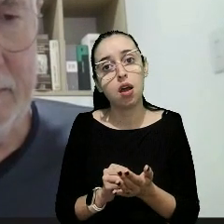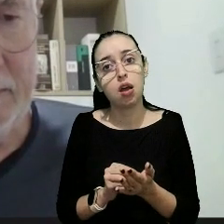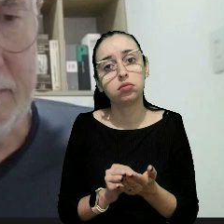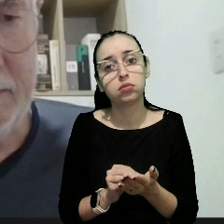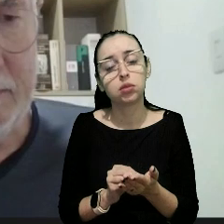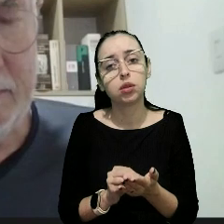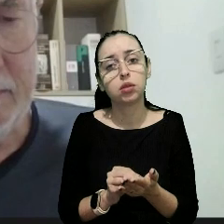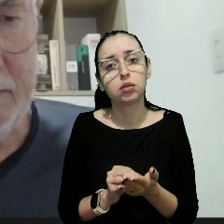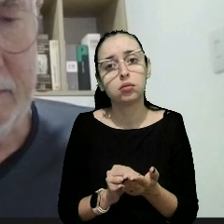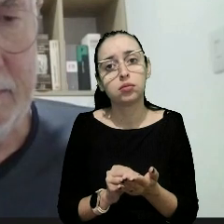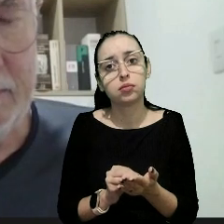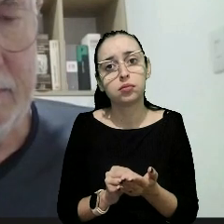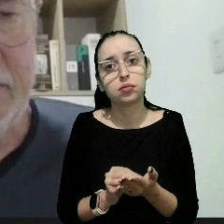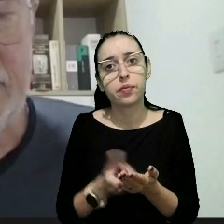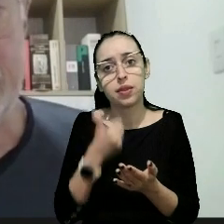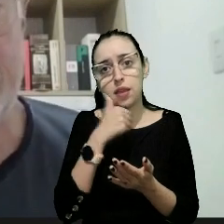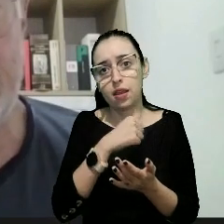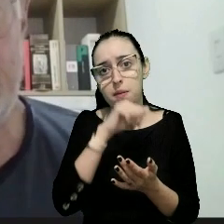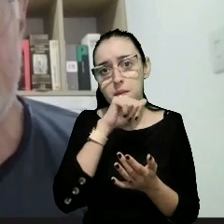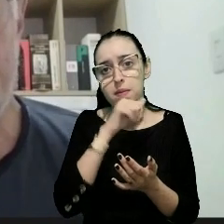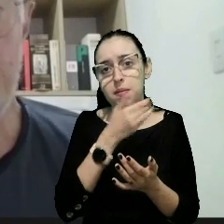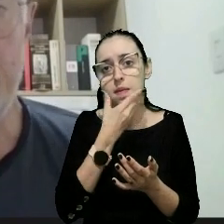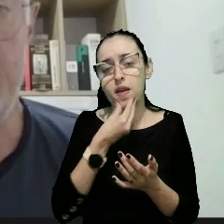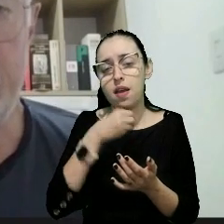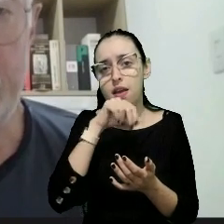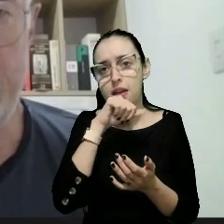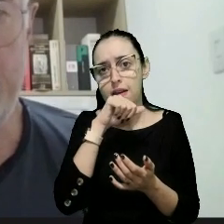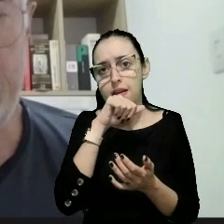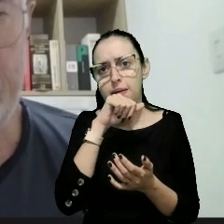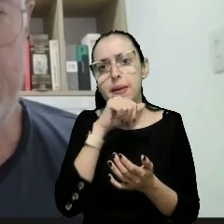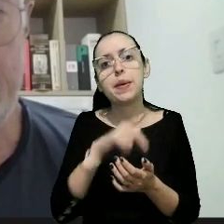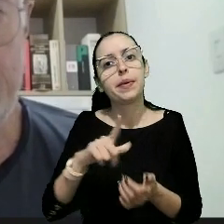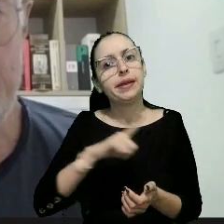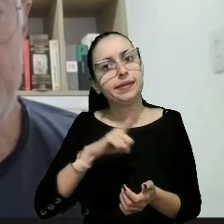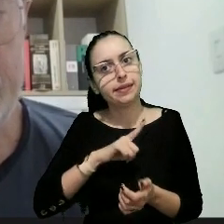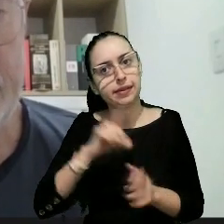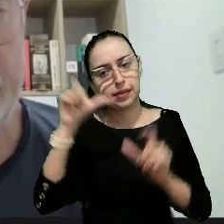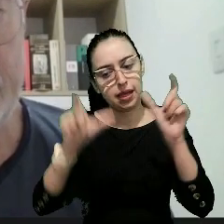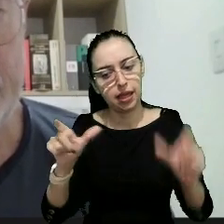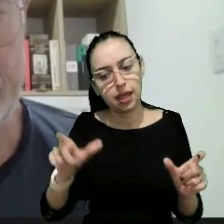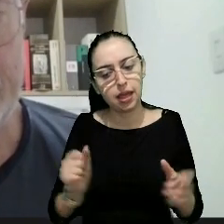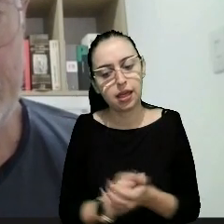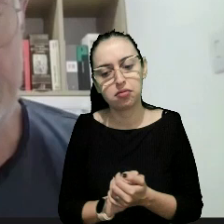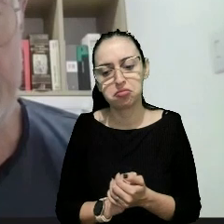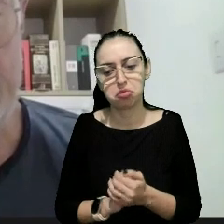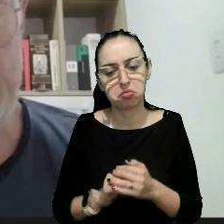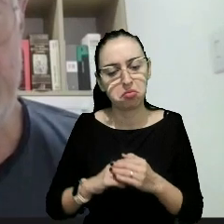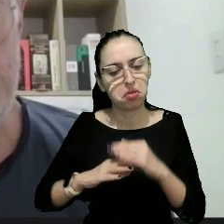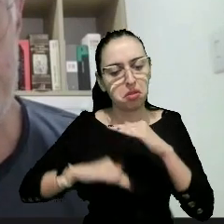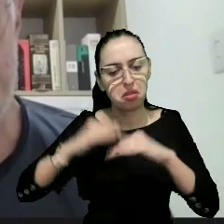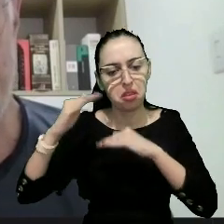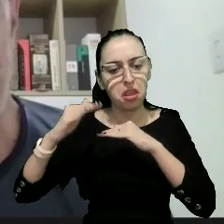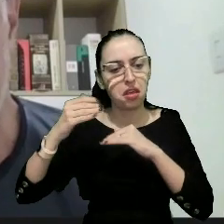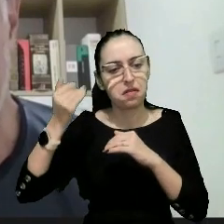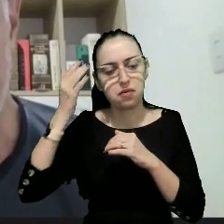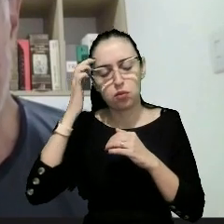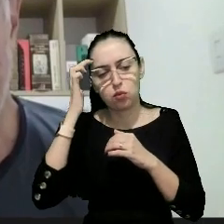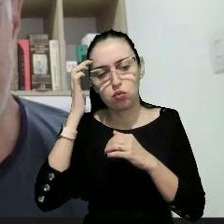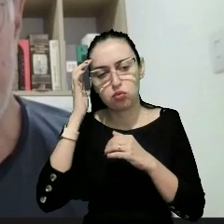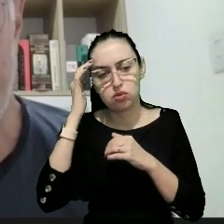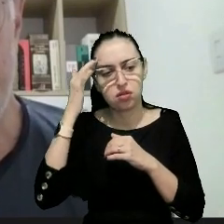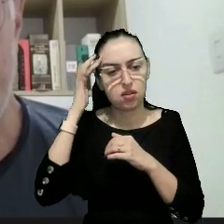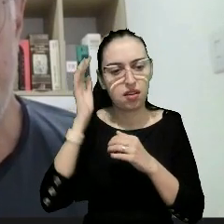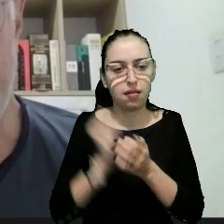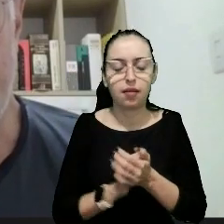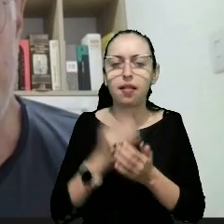mais comigo, mas quem tem trata os seus idosos assim. É E isso verdade. independe do nível de educação que tenha, tudo, eles fazem